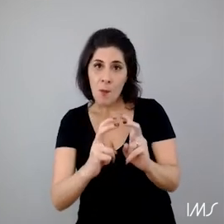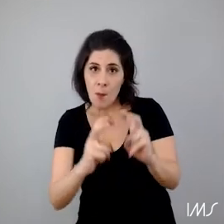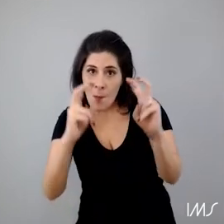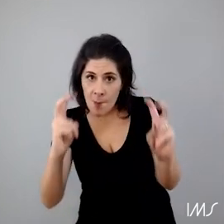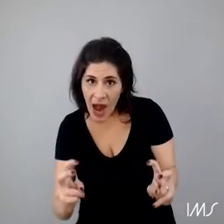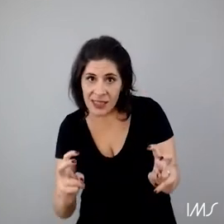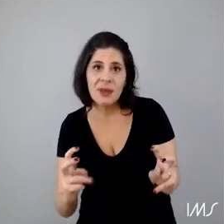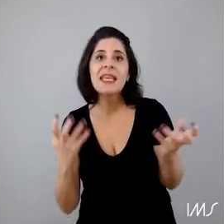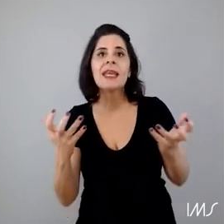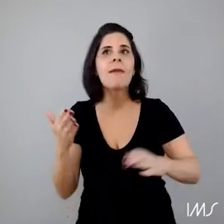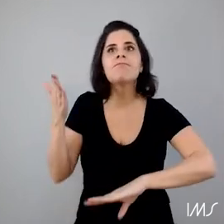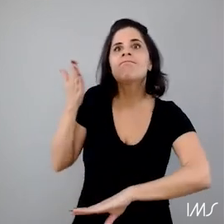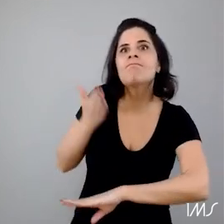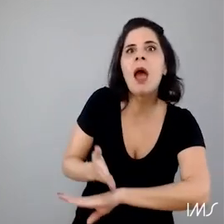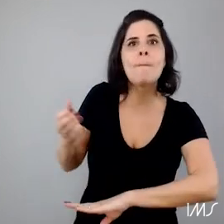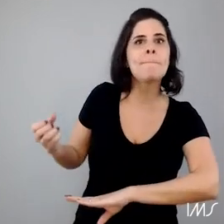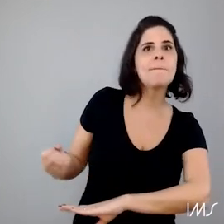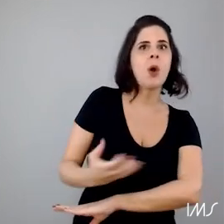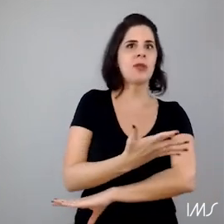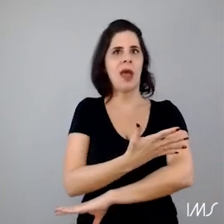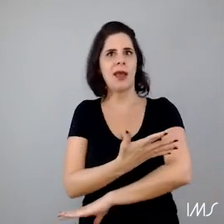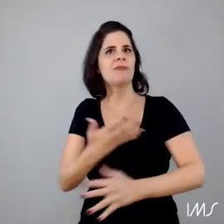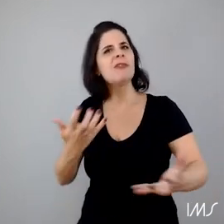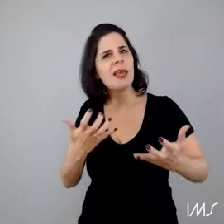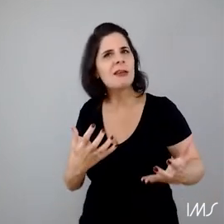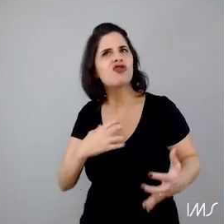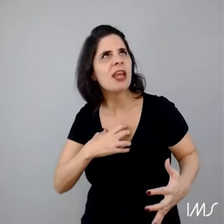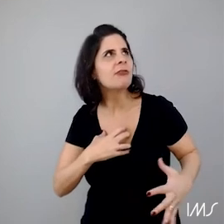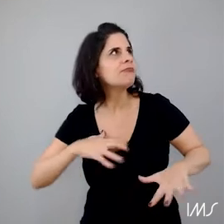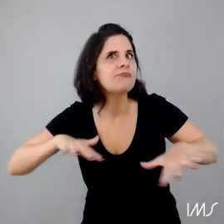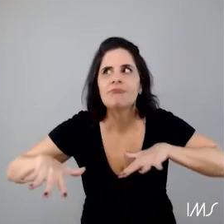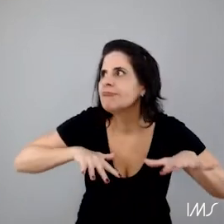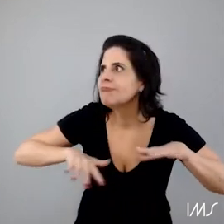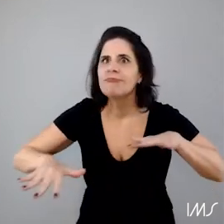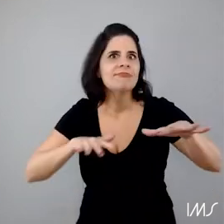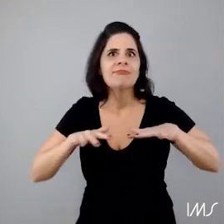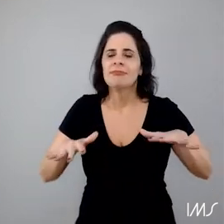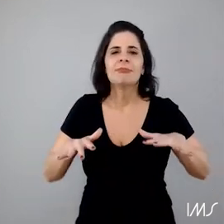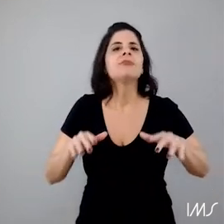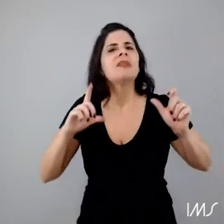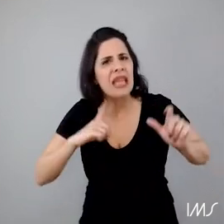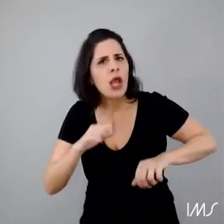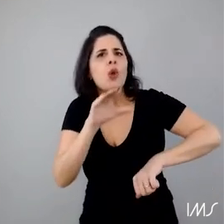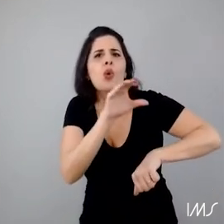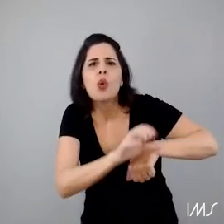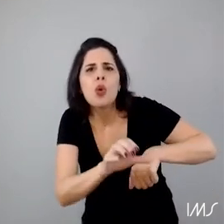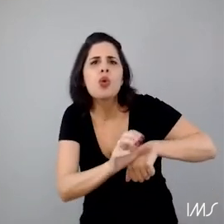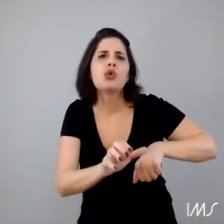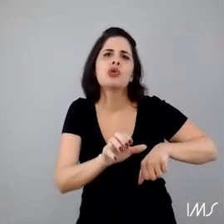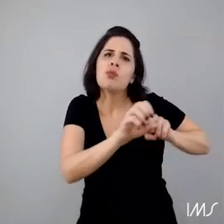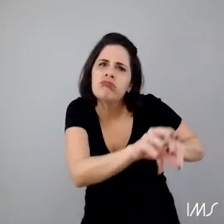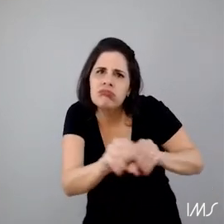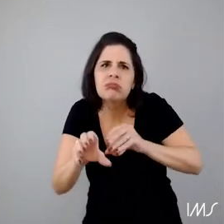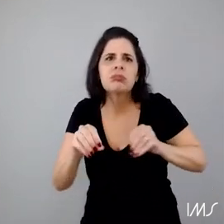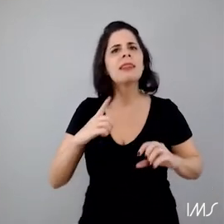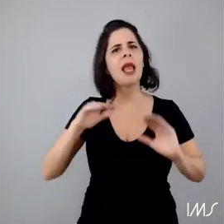com cursos, conferências nas áreas de gravura, pintura, desenho industrial, propaganda, fotografia,